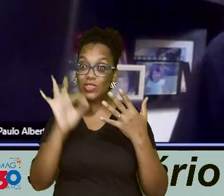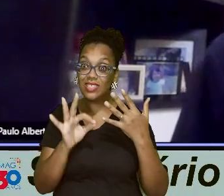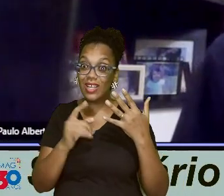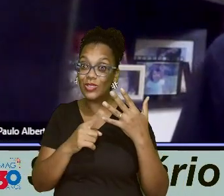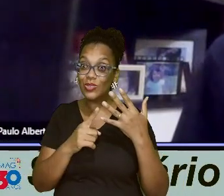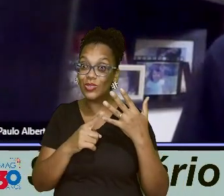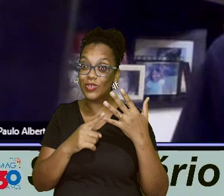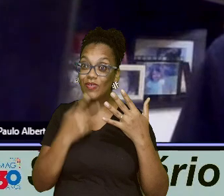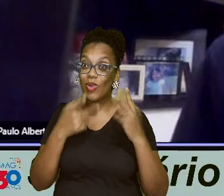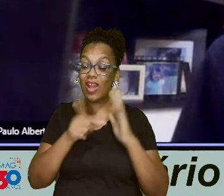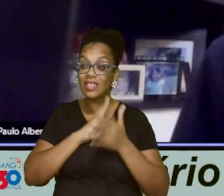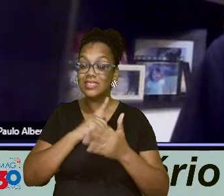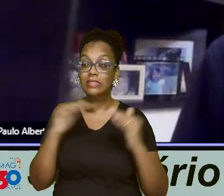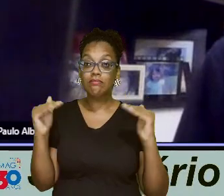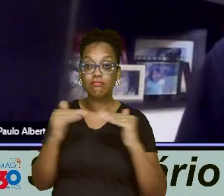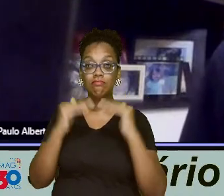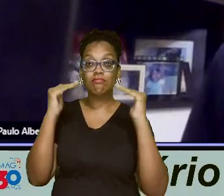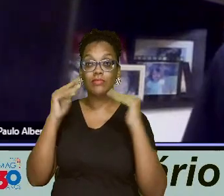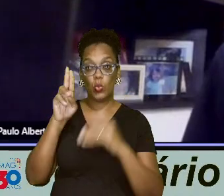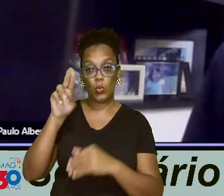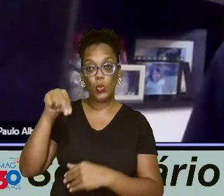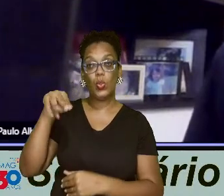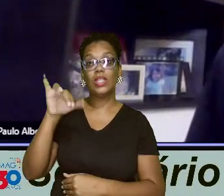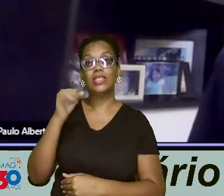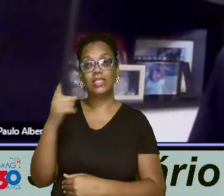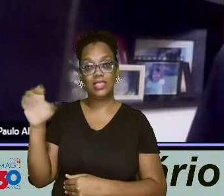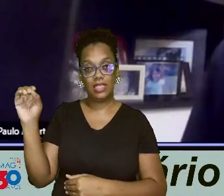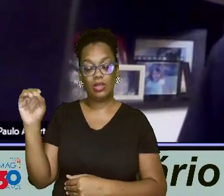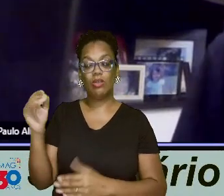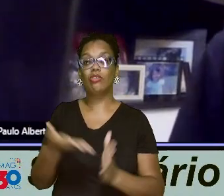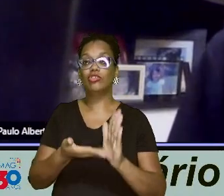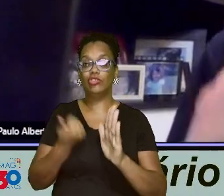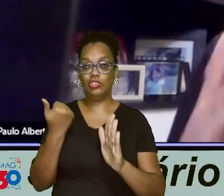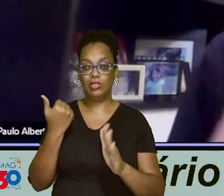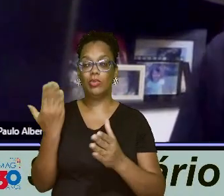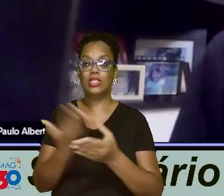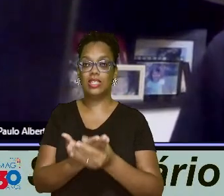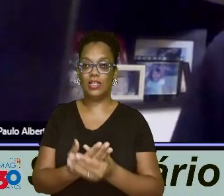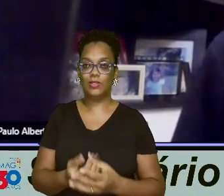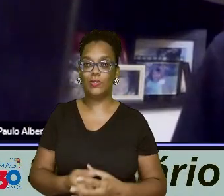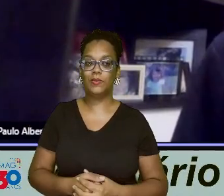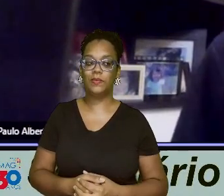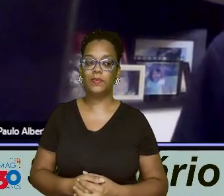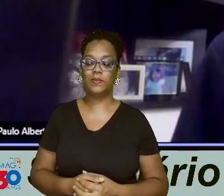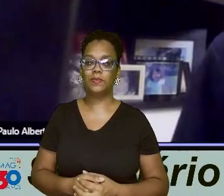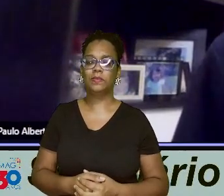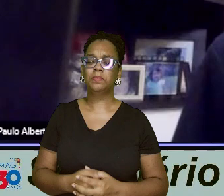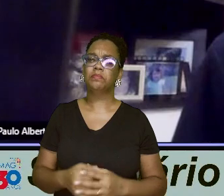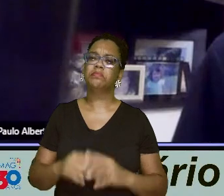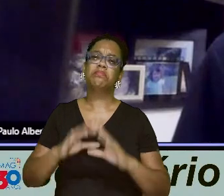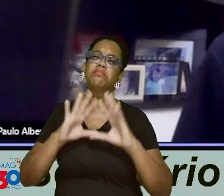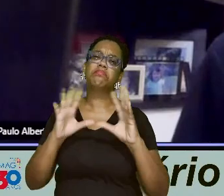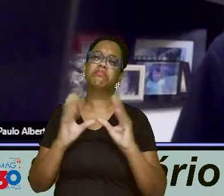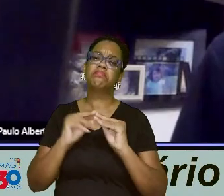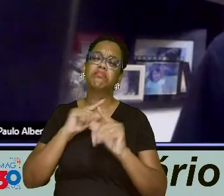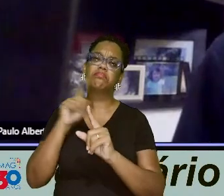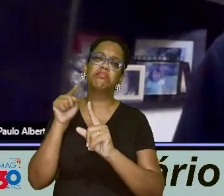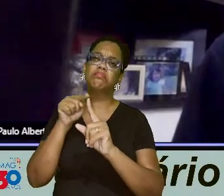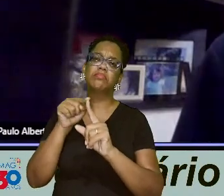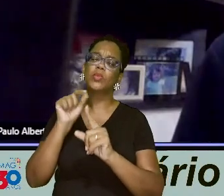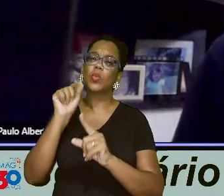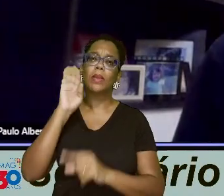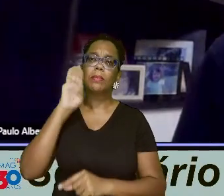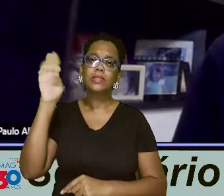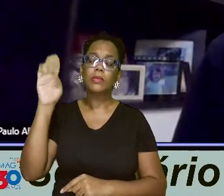a concordância da União com a extinção do processo. Nosso objetivo principal nessa pesquisa foi de